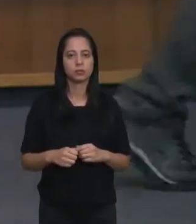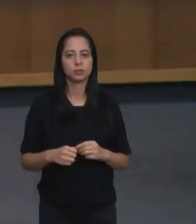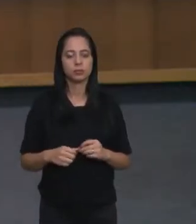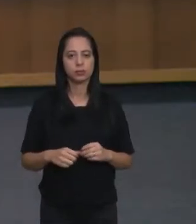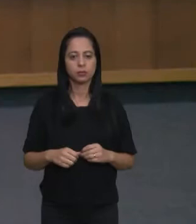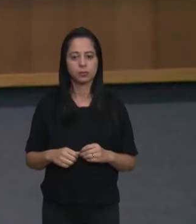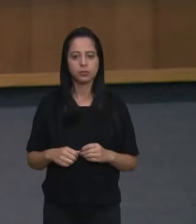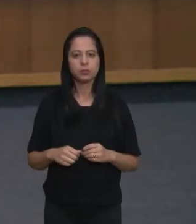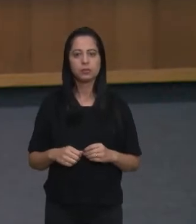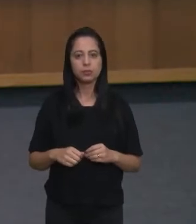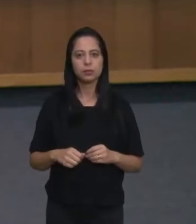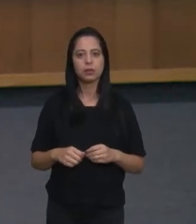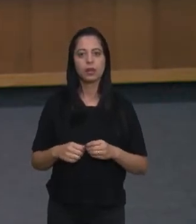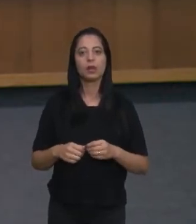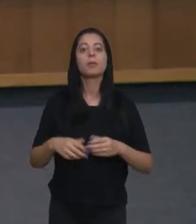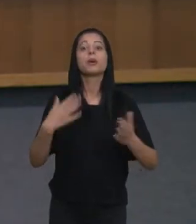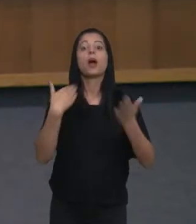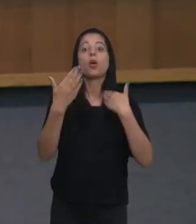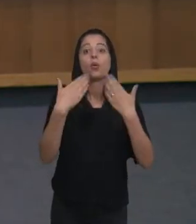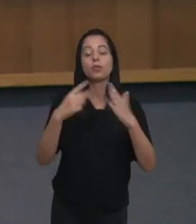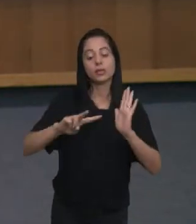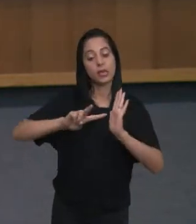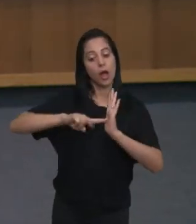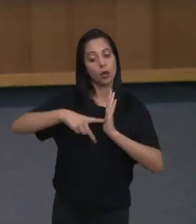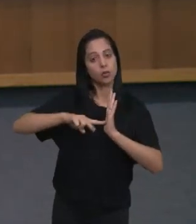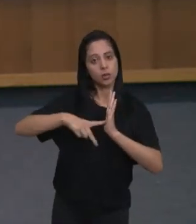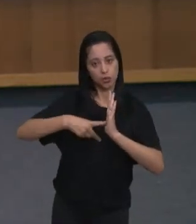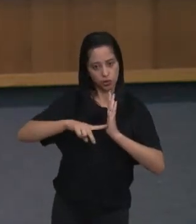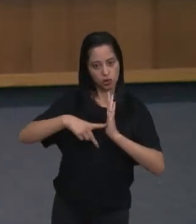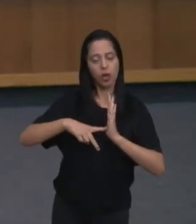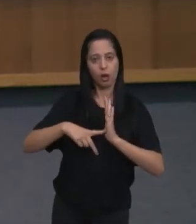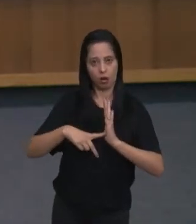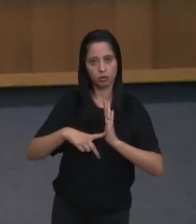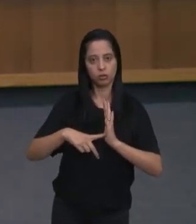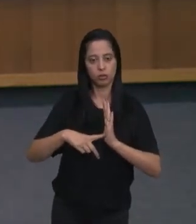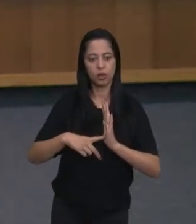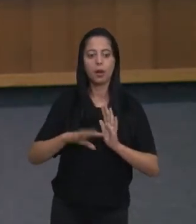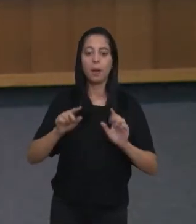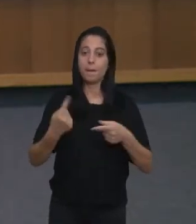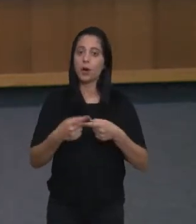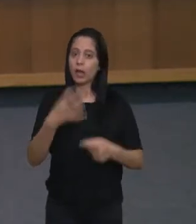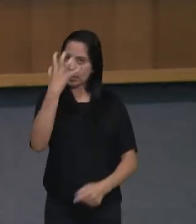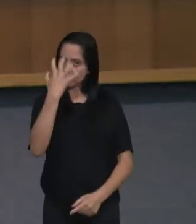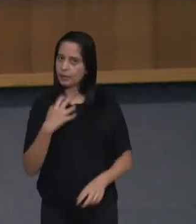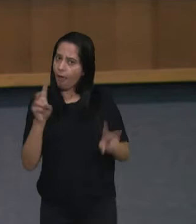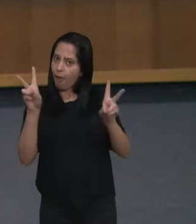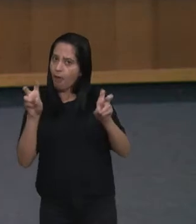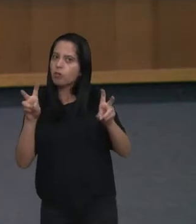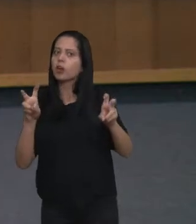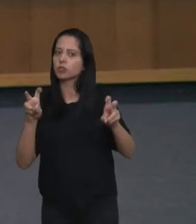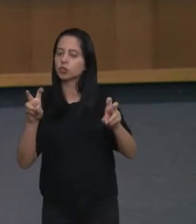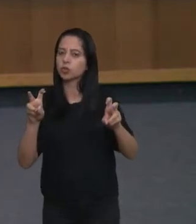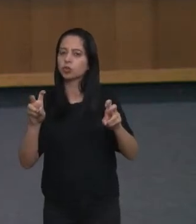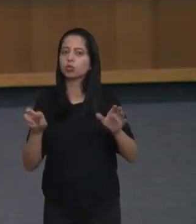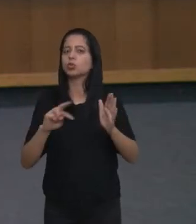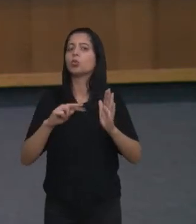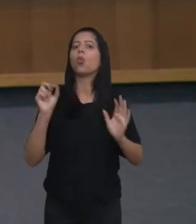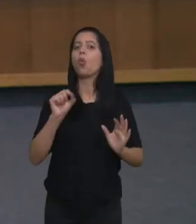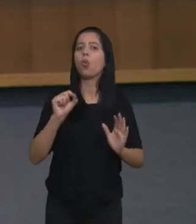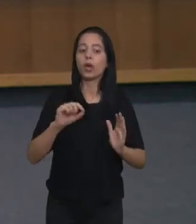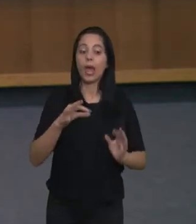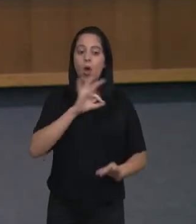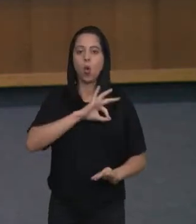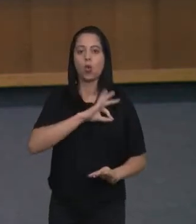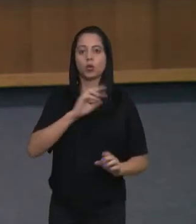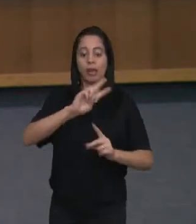para receber o Sindicato dos Servidores. Eles estão com um pleito sério, que é o gatilho integral já. Infelizmente, a demora